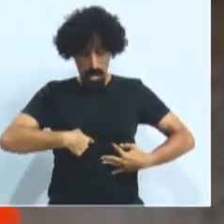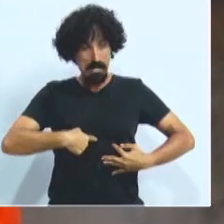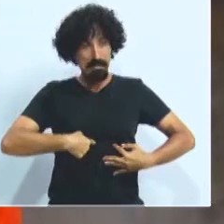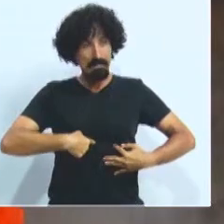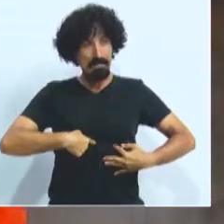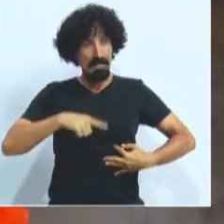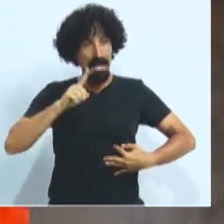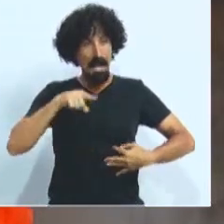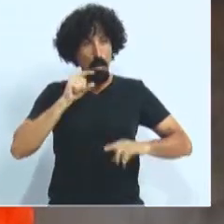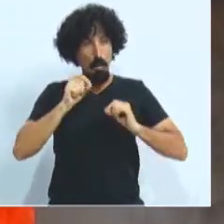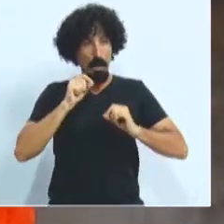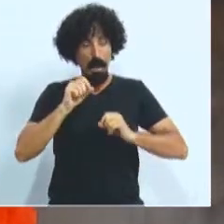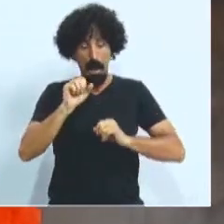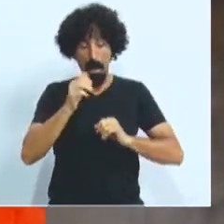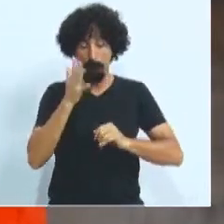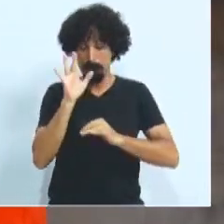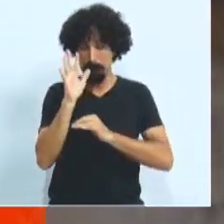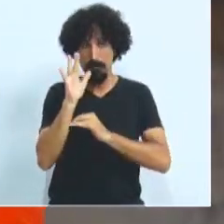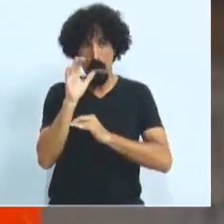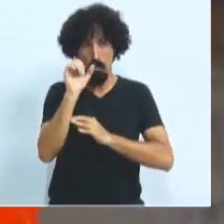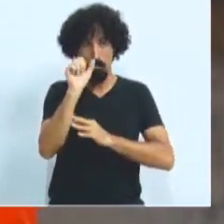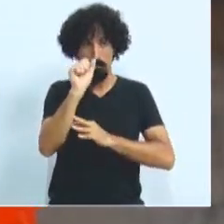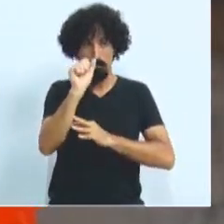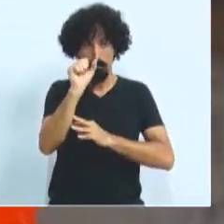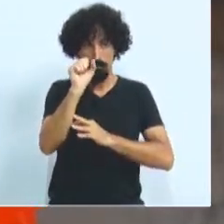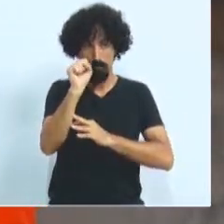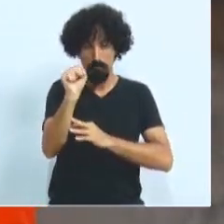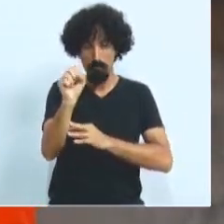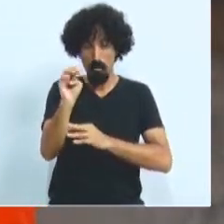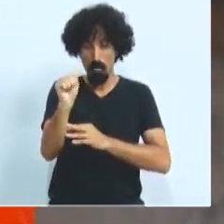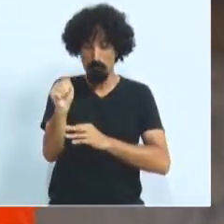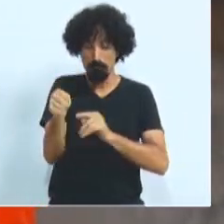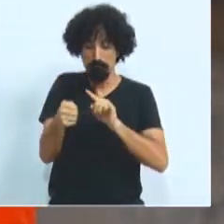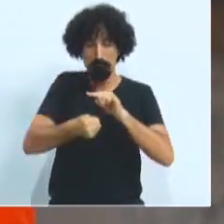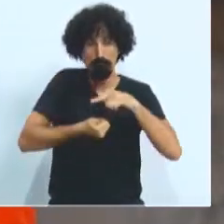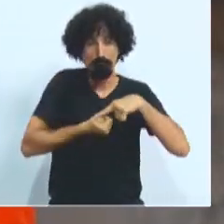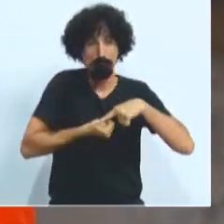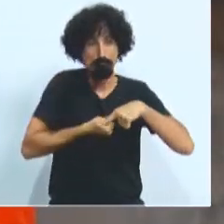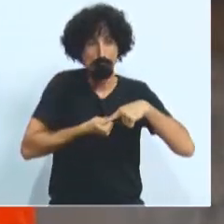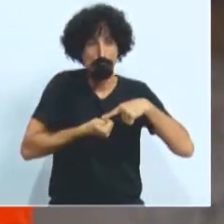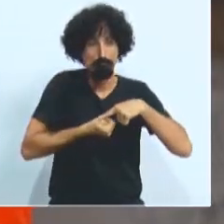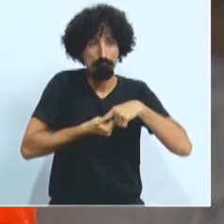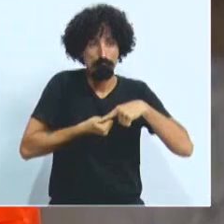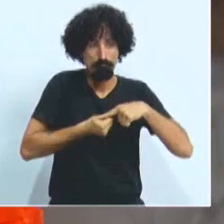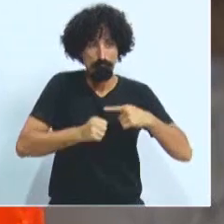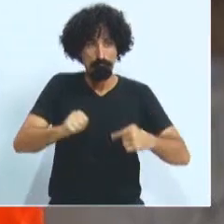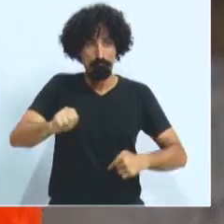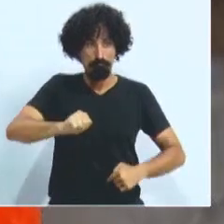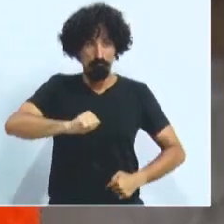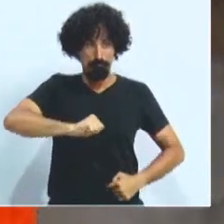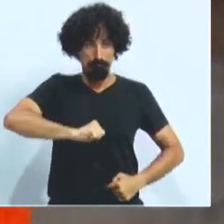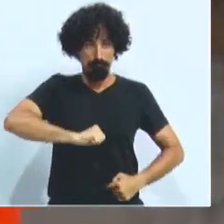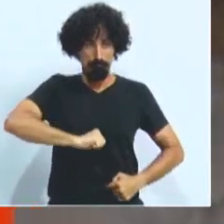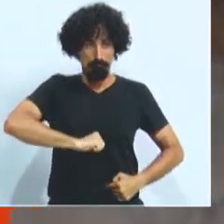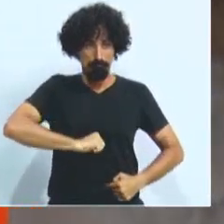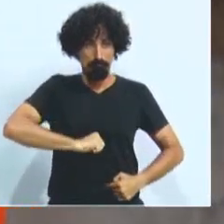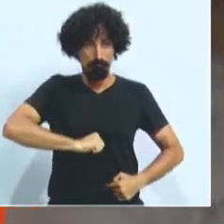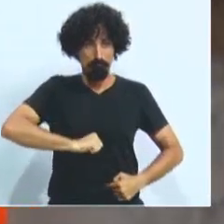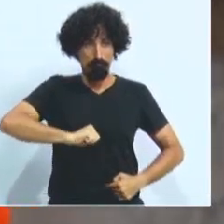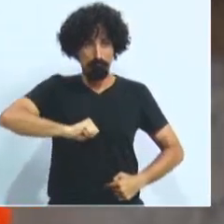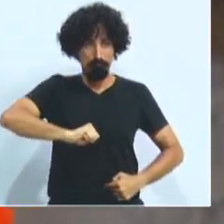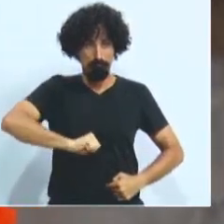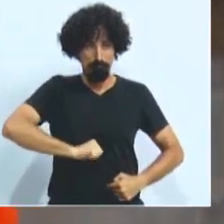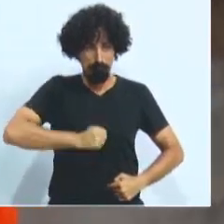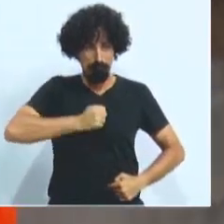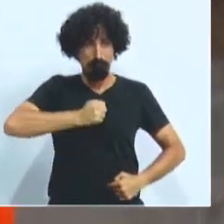nesse ponto com a mão em punho. Você pode fechar o punho assim ou assim. Vai usar essa articulação do polegar e vai fazer o movimento de J,